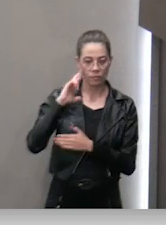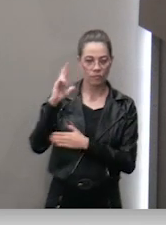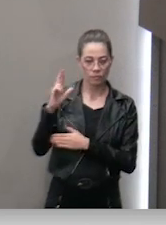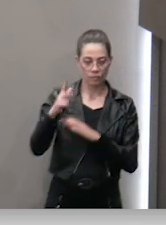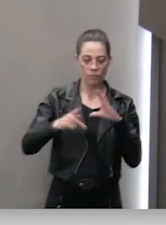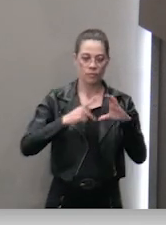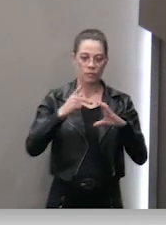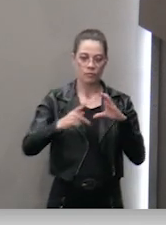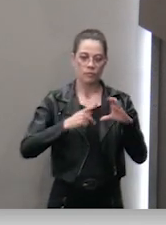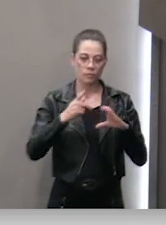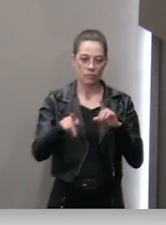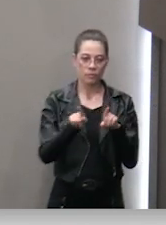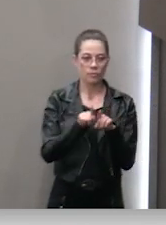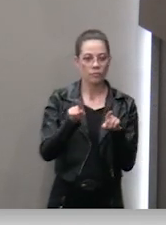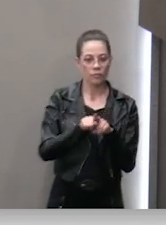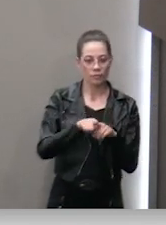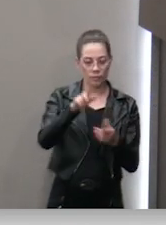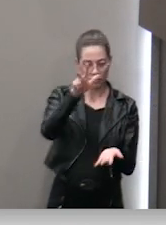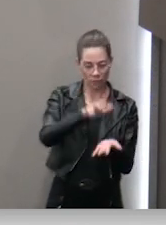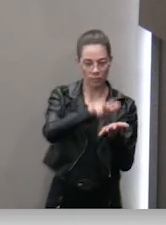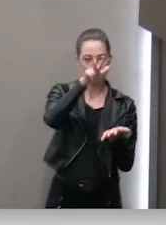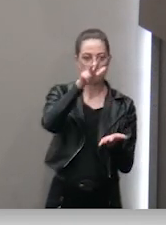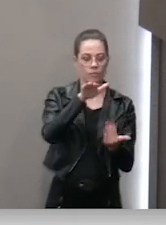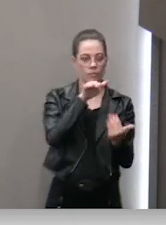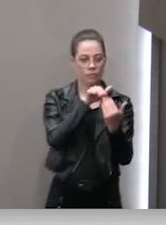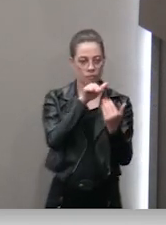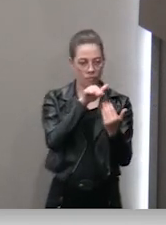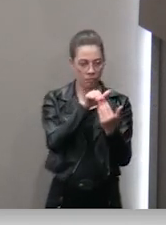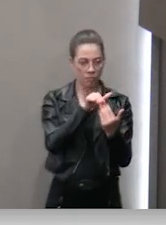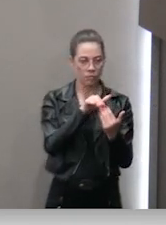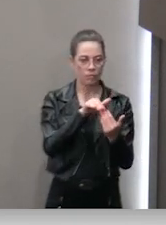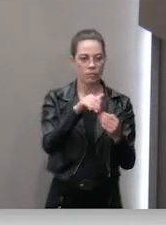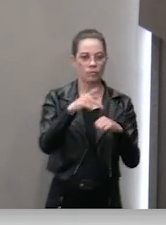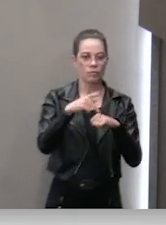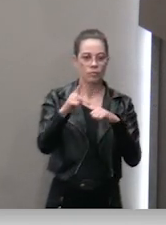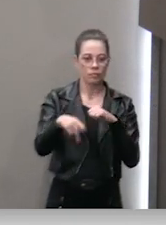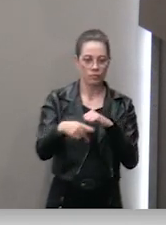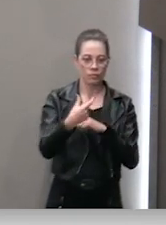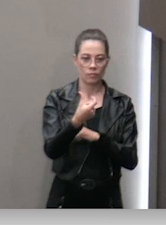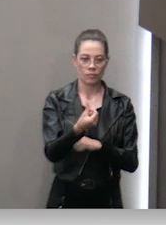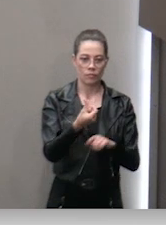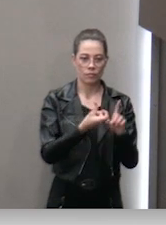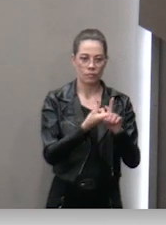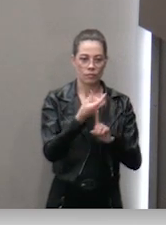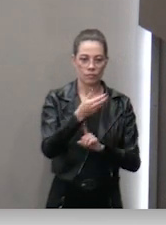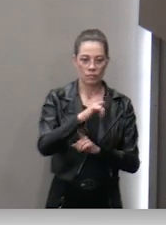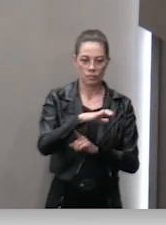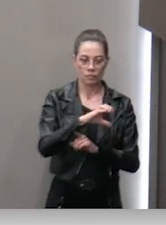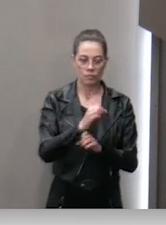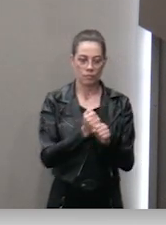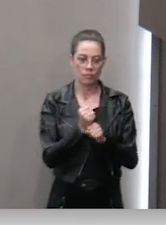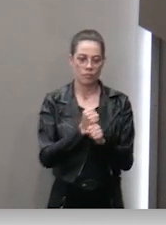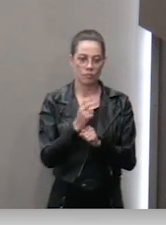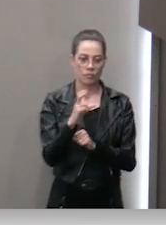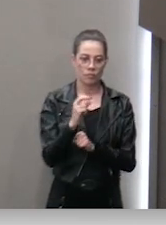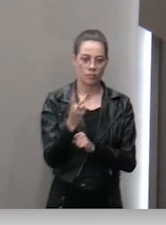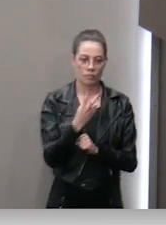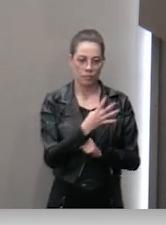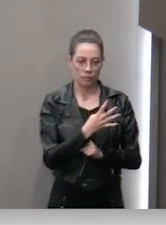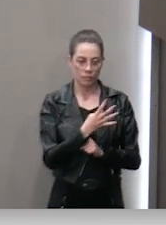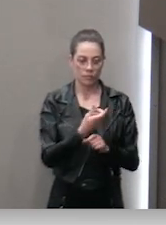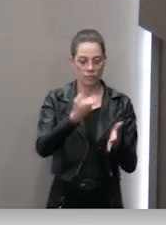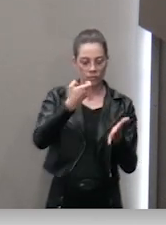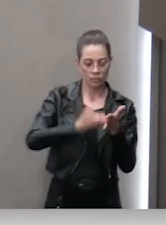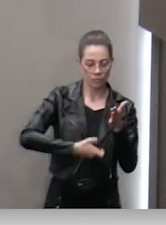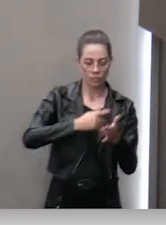Casa Legislativa e aprovada em plenário. Passo Fundo, 6 de maio de 2024,